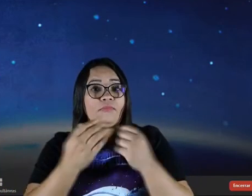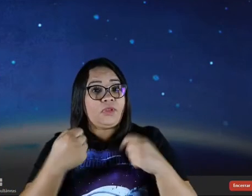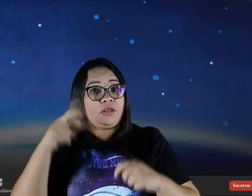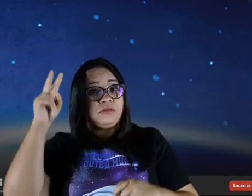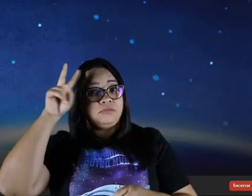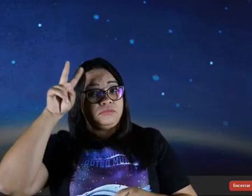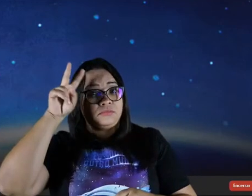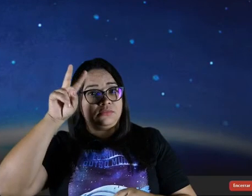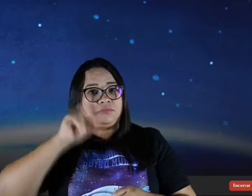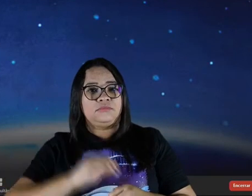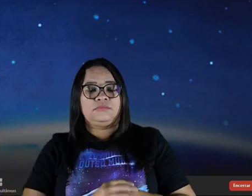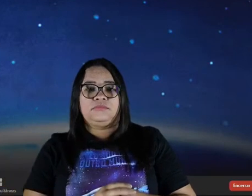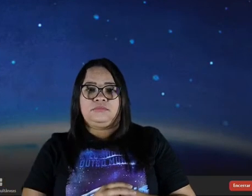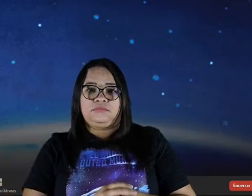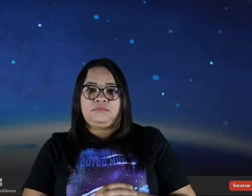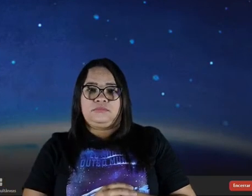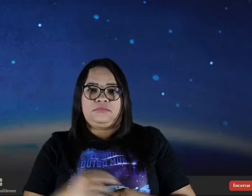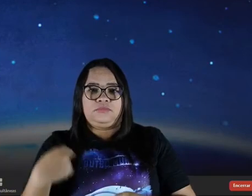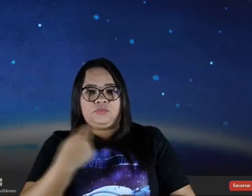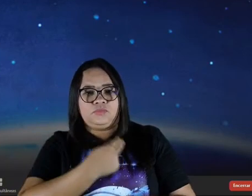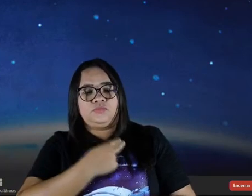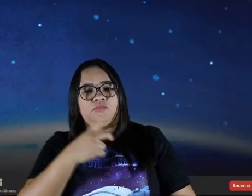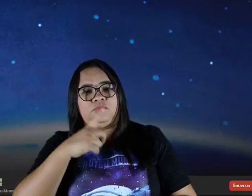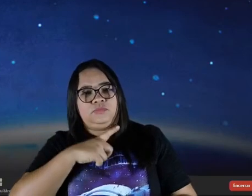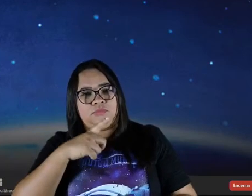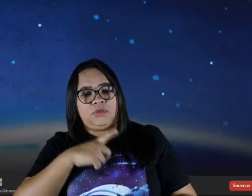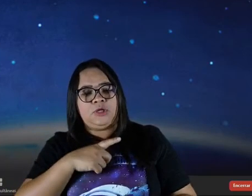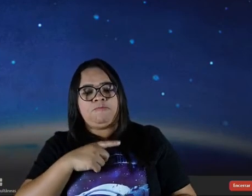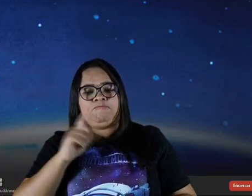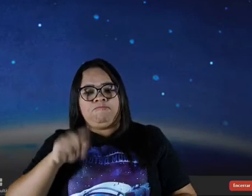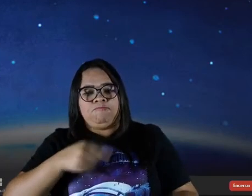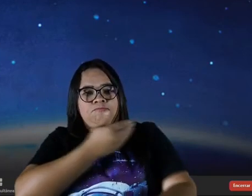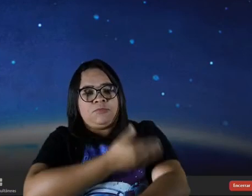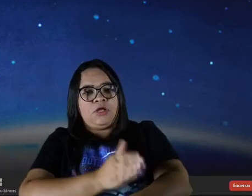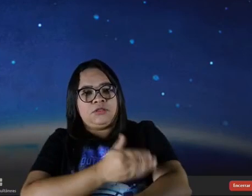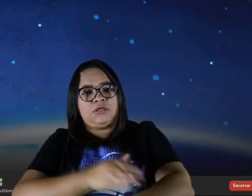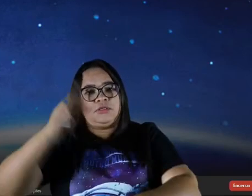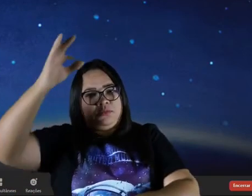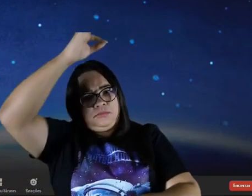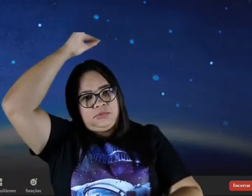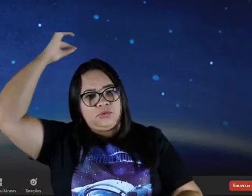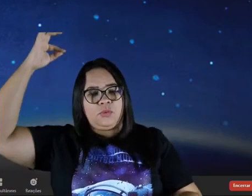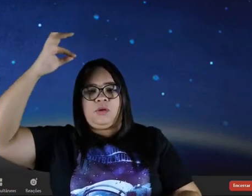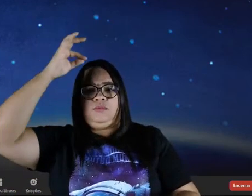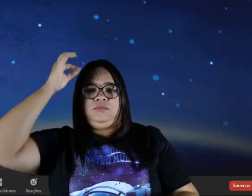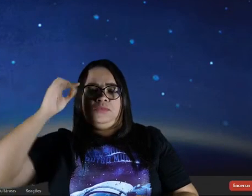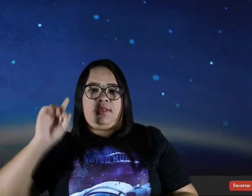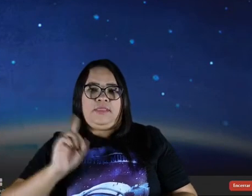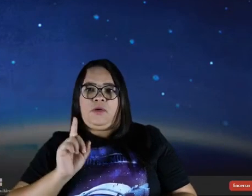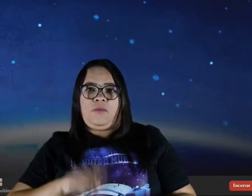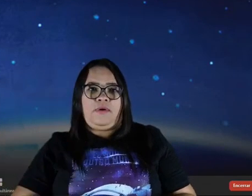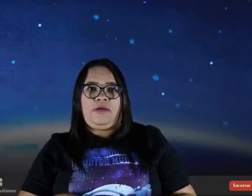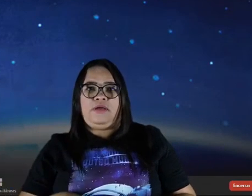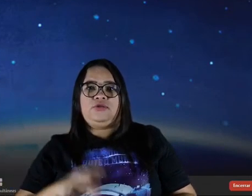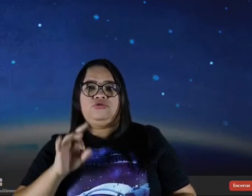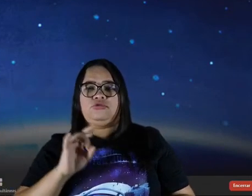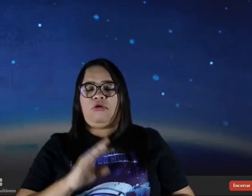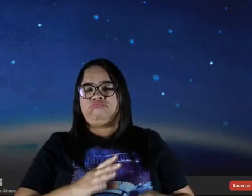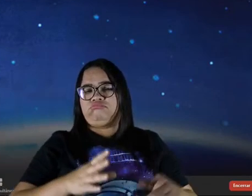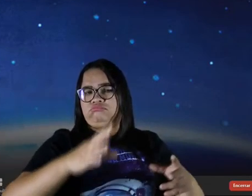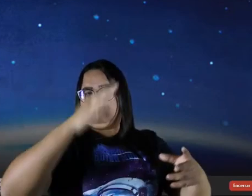que nós estamos diante de um exercício espiritual. Não é meramente um exercício